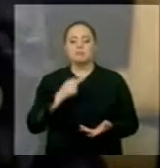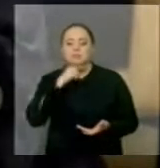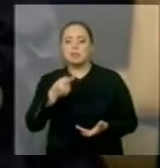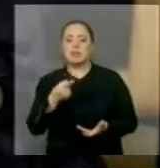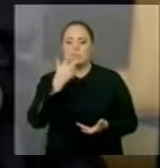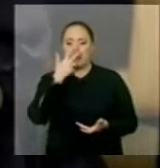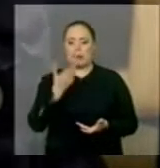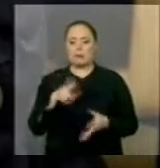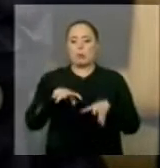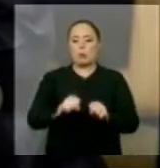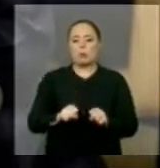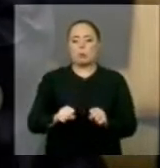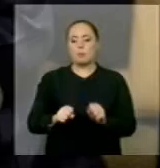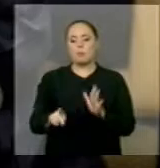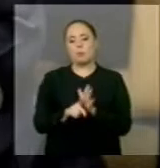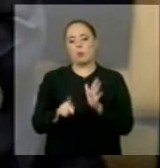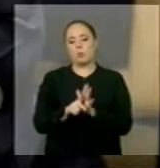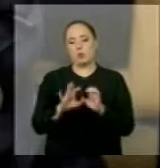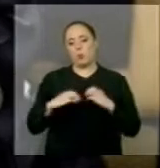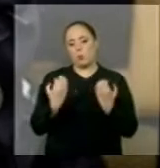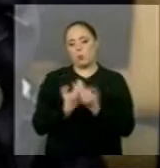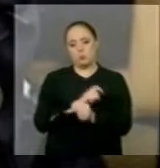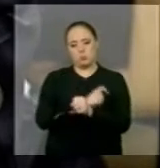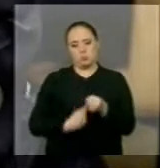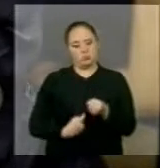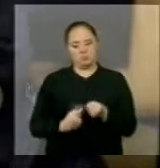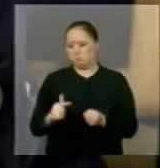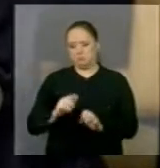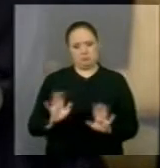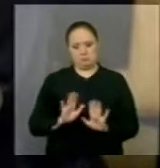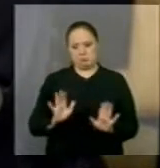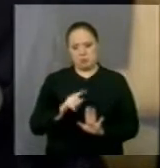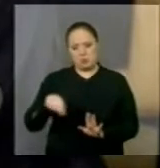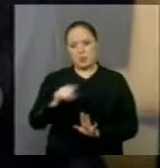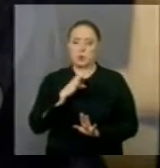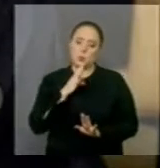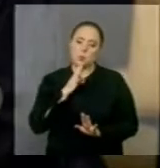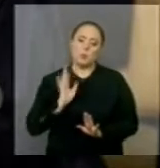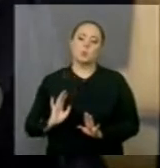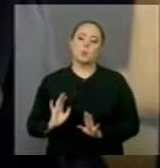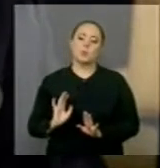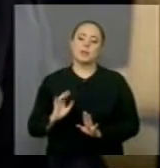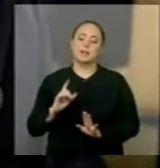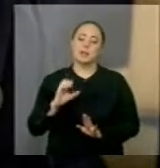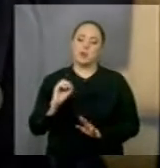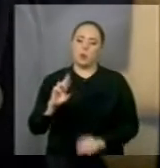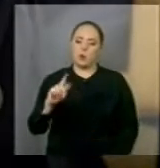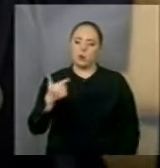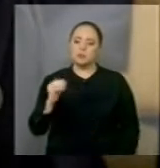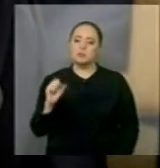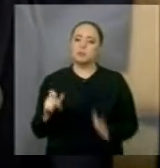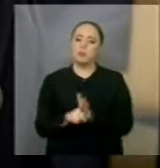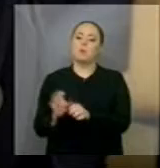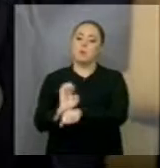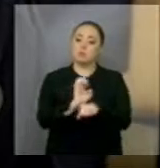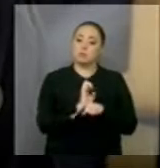áreas próprias ocupadas pelas comunidades remanescentes de quilombolas, apenas para que se tenha o conforto de que os órgãos do Estado, eles